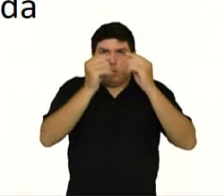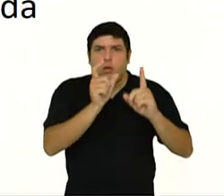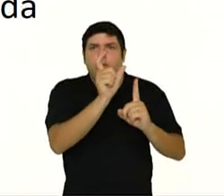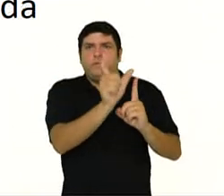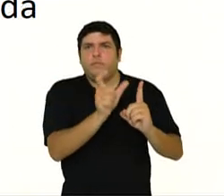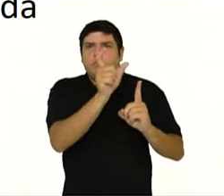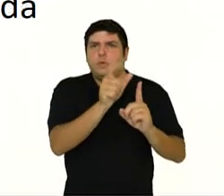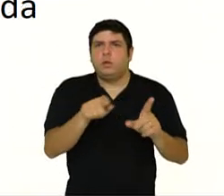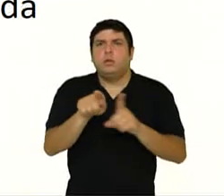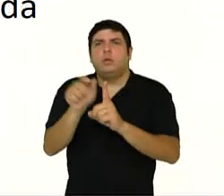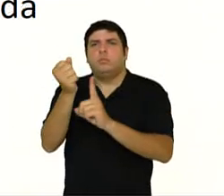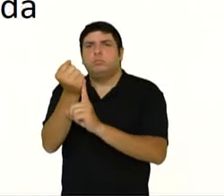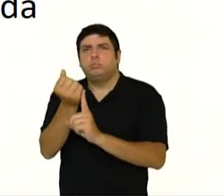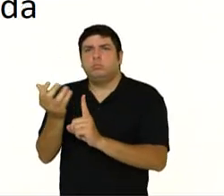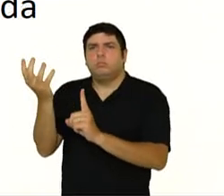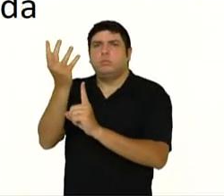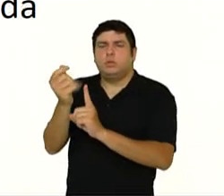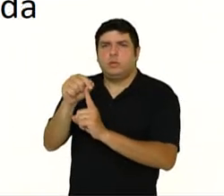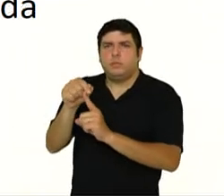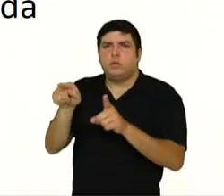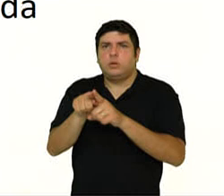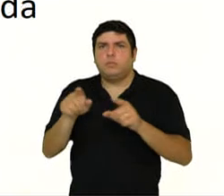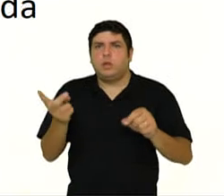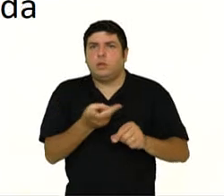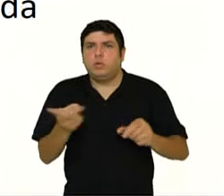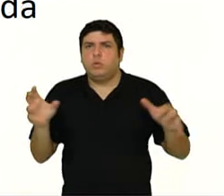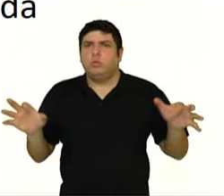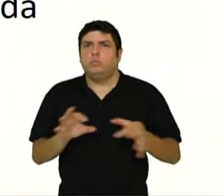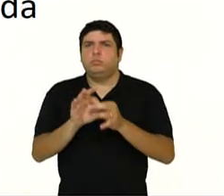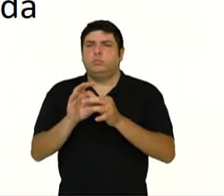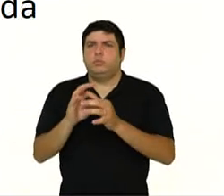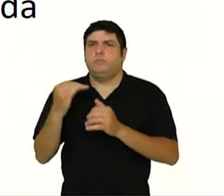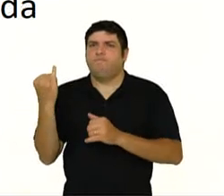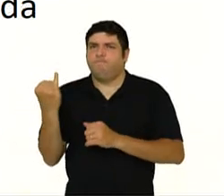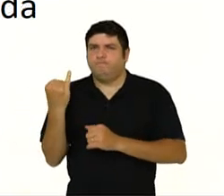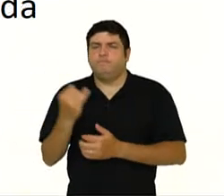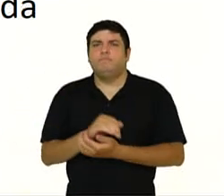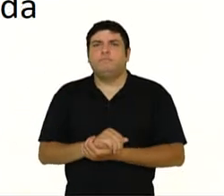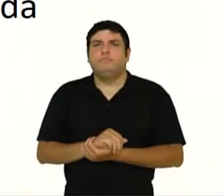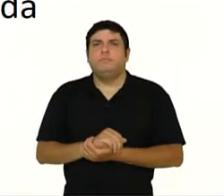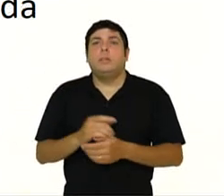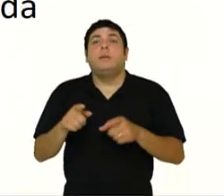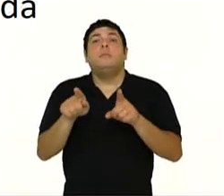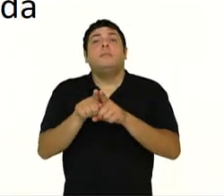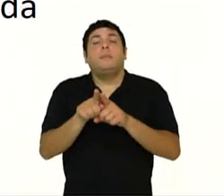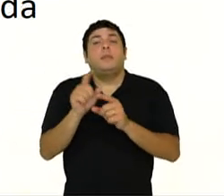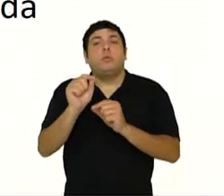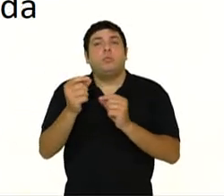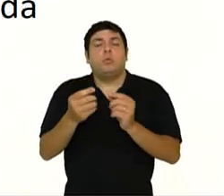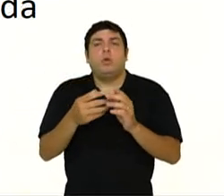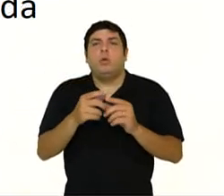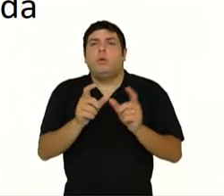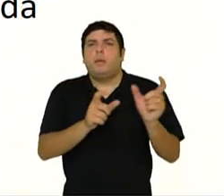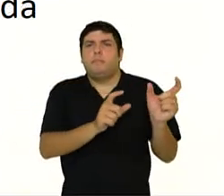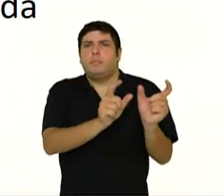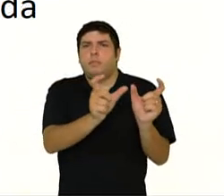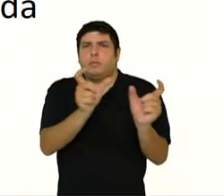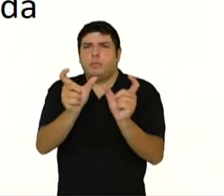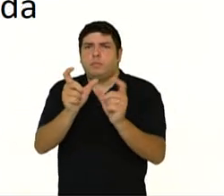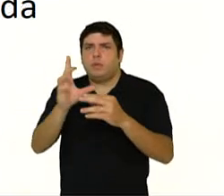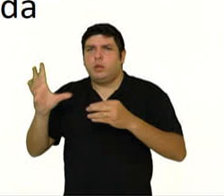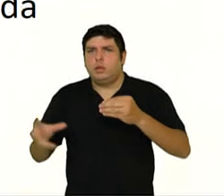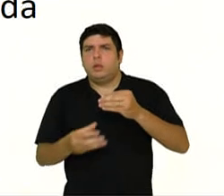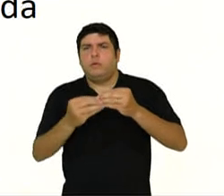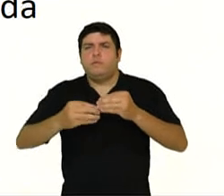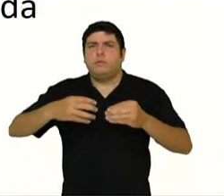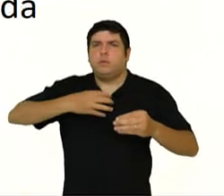verbal e a inter-relação delas, a importância, né, delas ali juntinhas, tá? Nós inferimos também o sentido de palavras